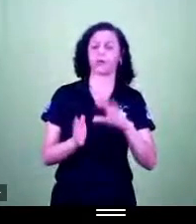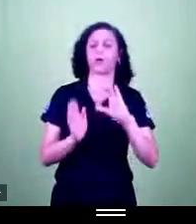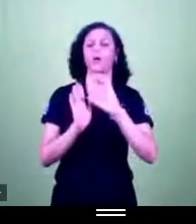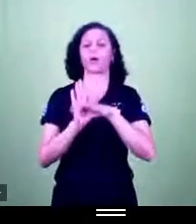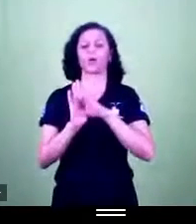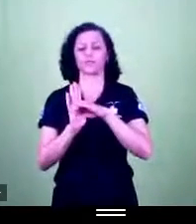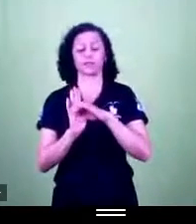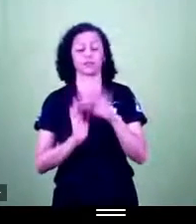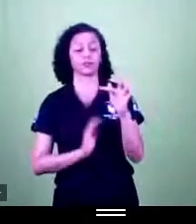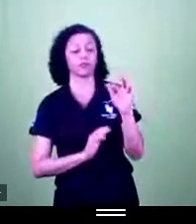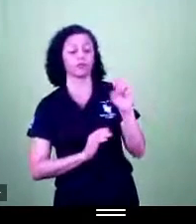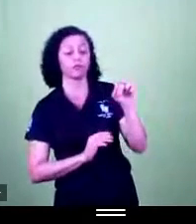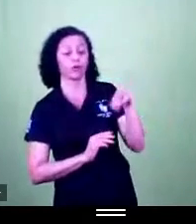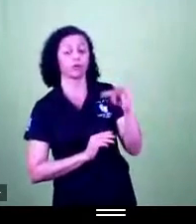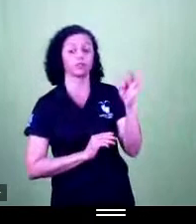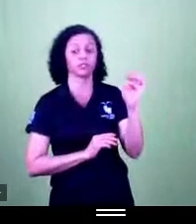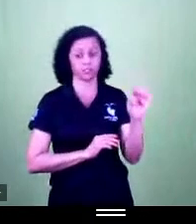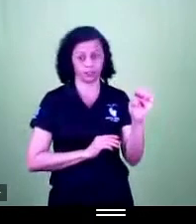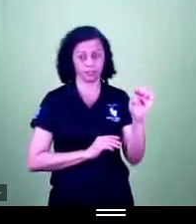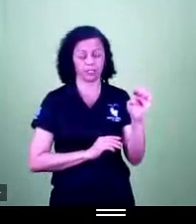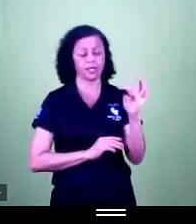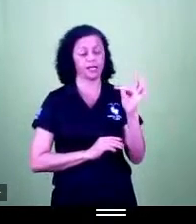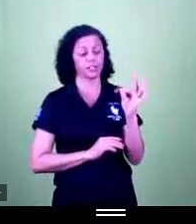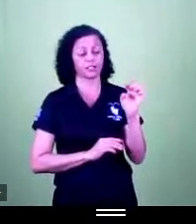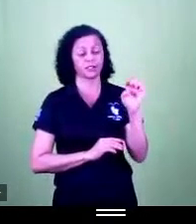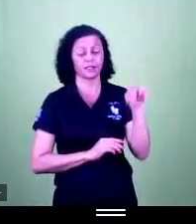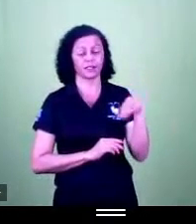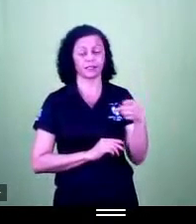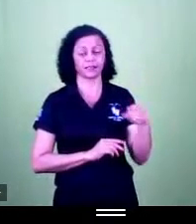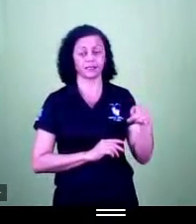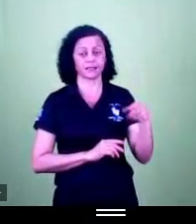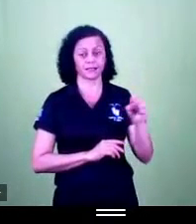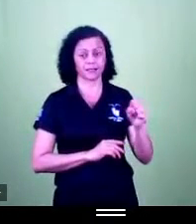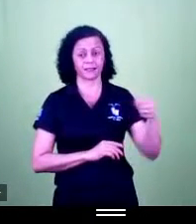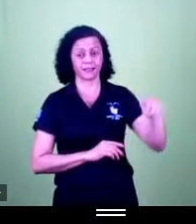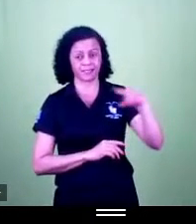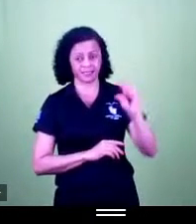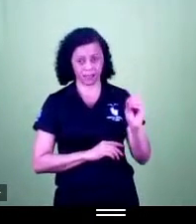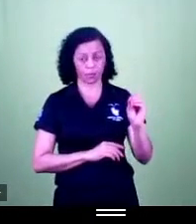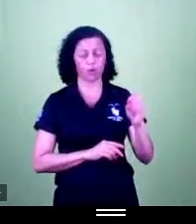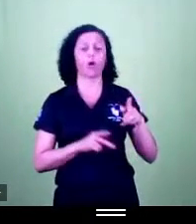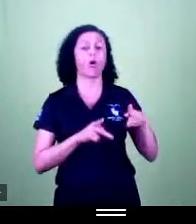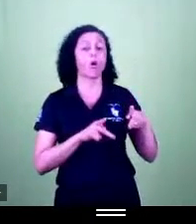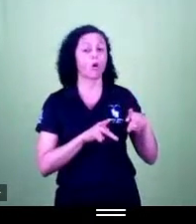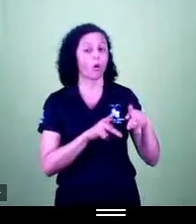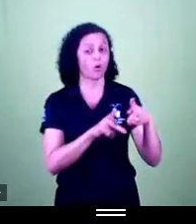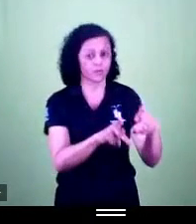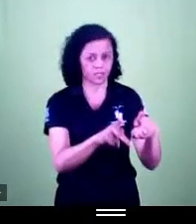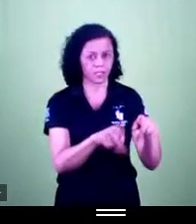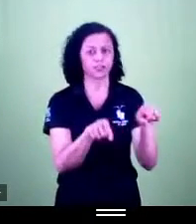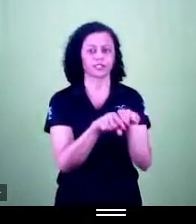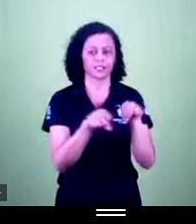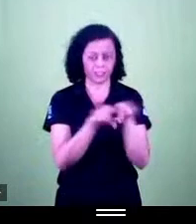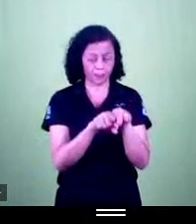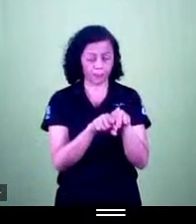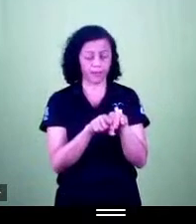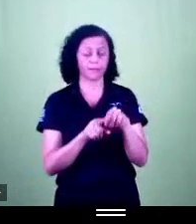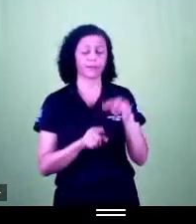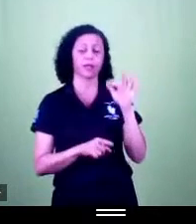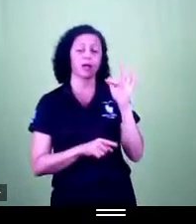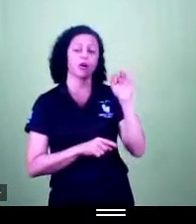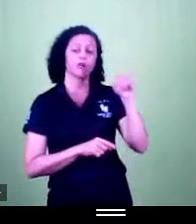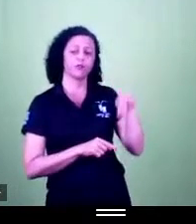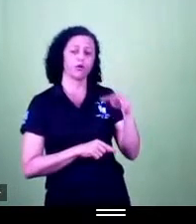de tensão constante e fonte de corrente constante. Nós vamos iniciar, não, acho que nós já vamos iniciar com fonte de corrente também.